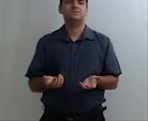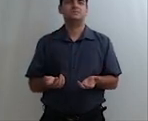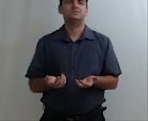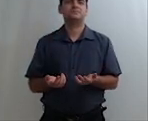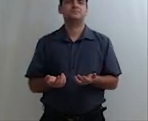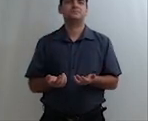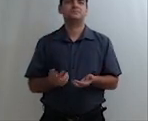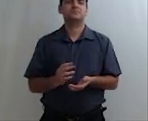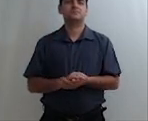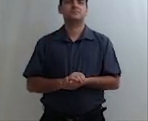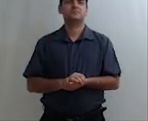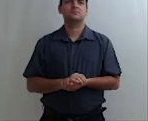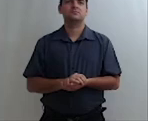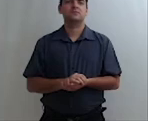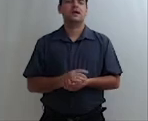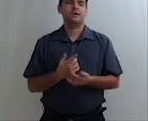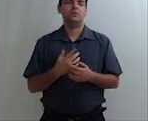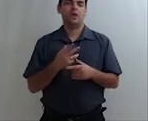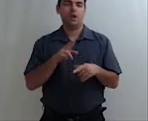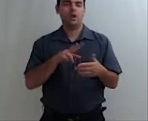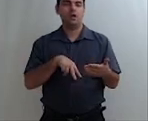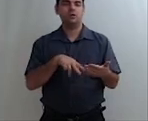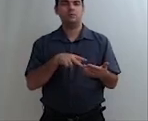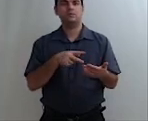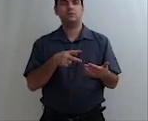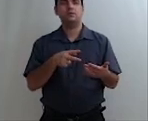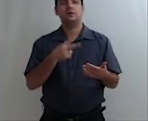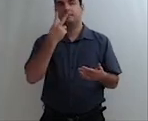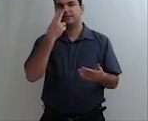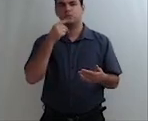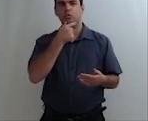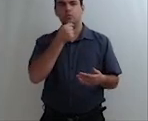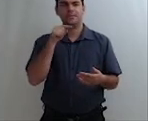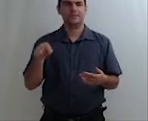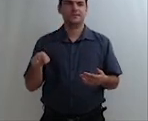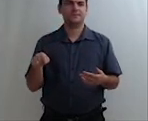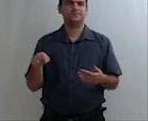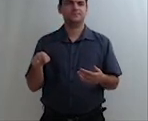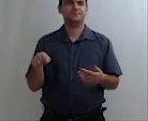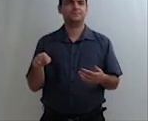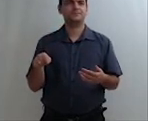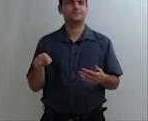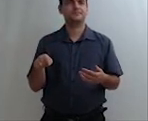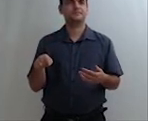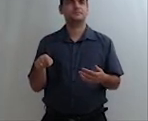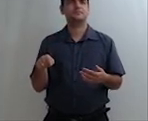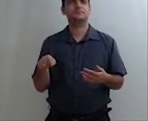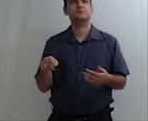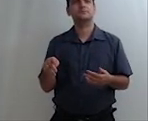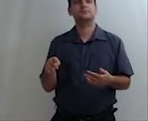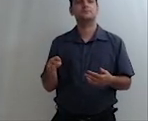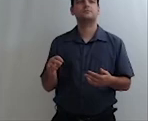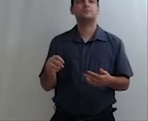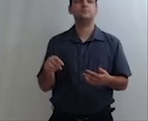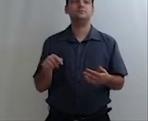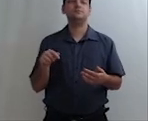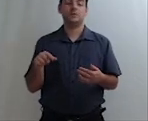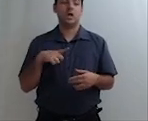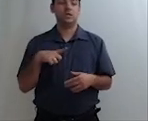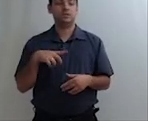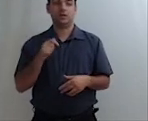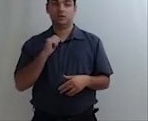eh Verifiquei que o o rapaz que estaria portando